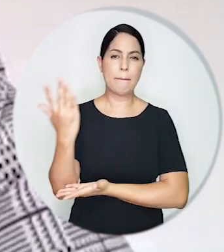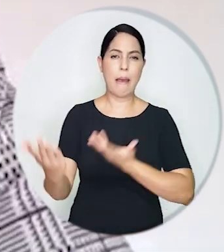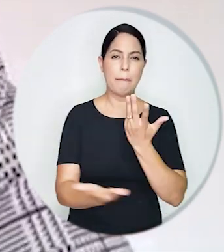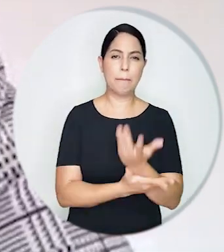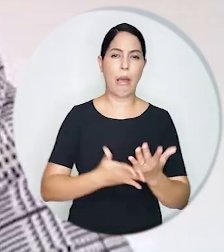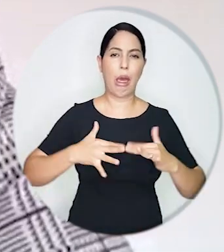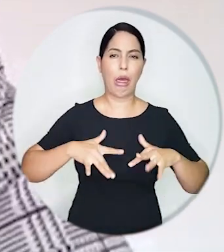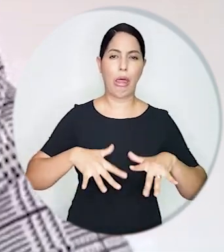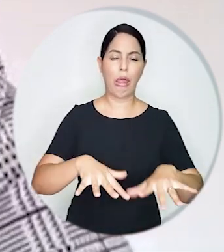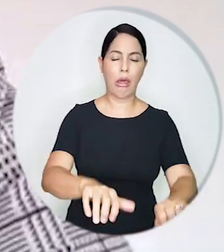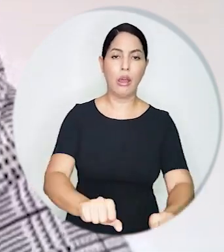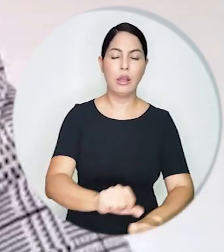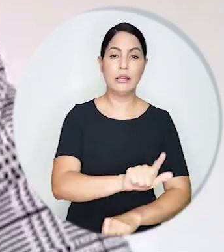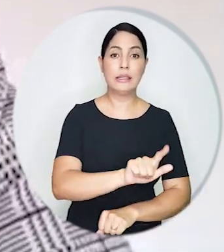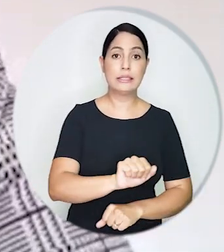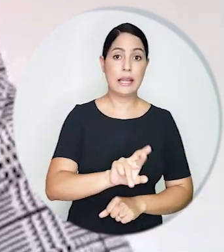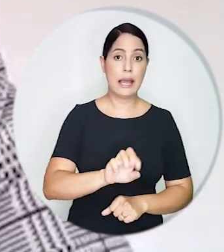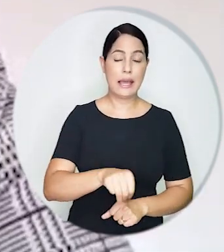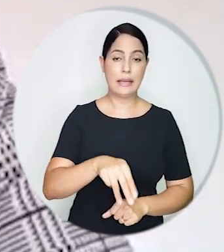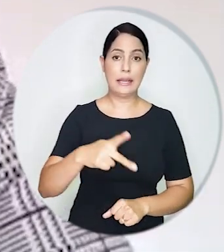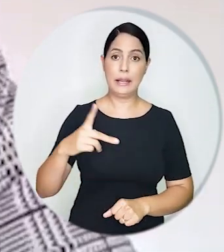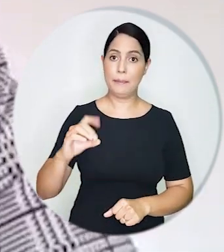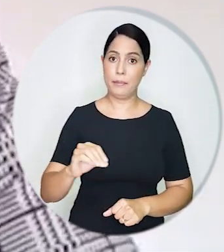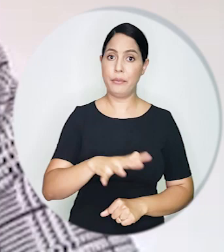nas terras Yanomamis, né?